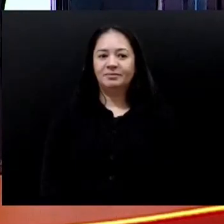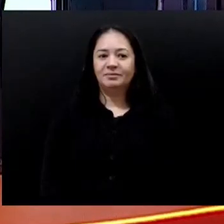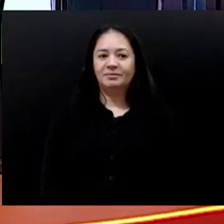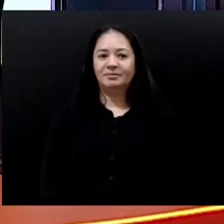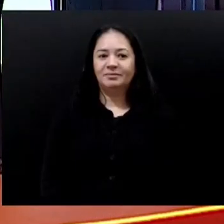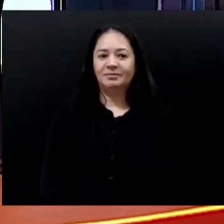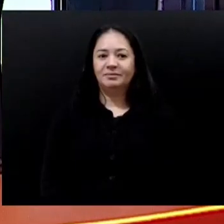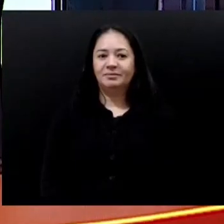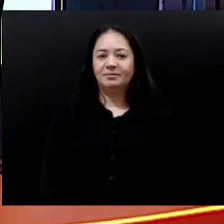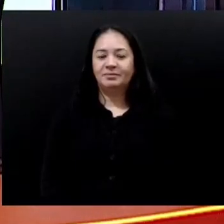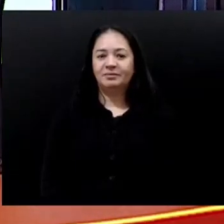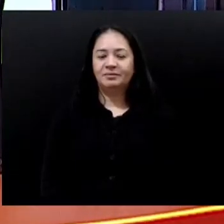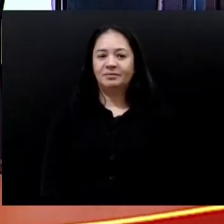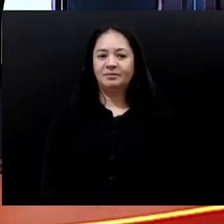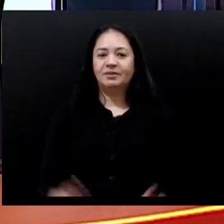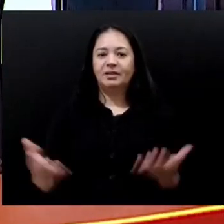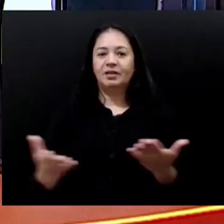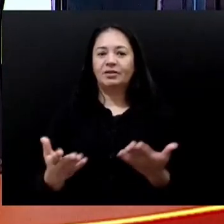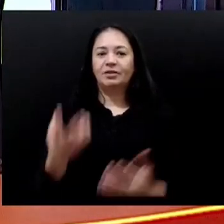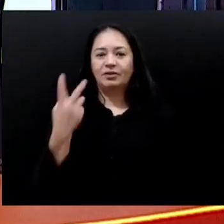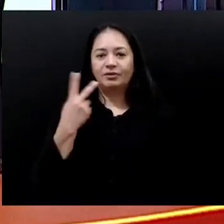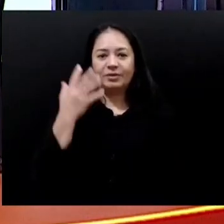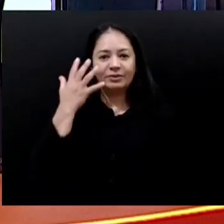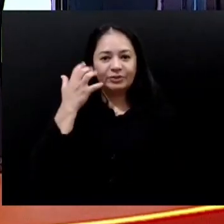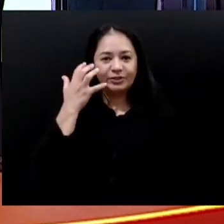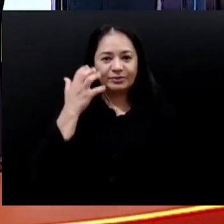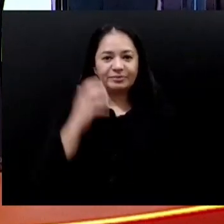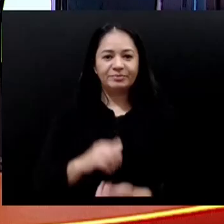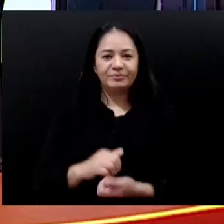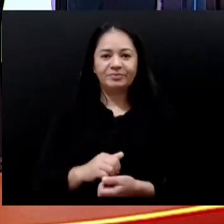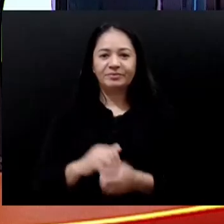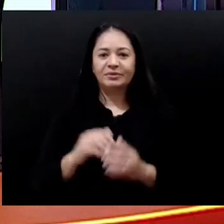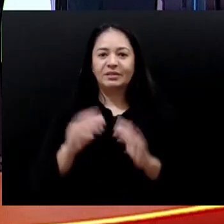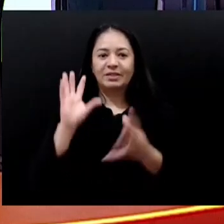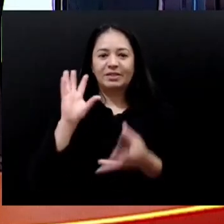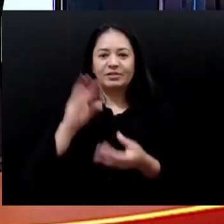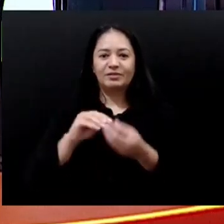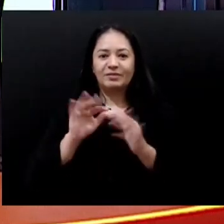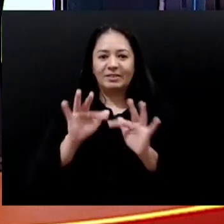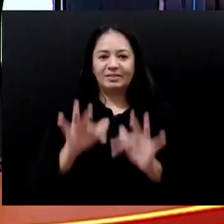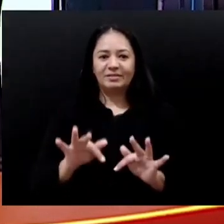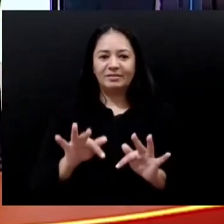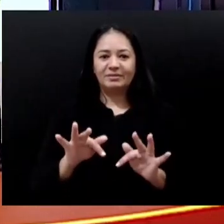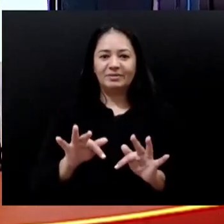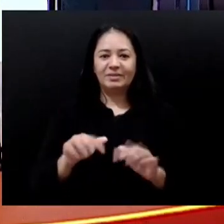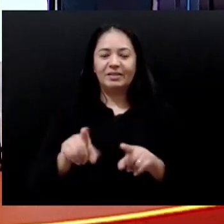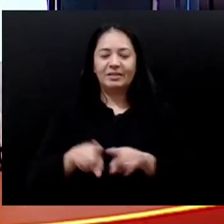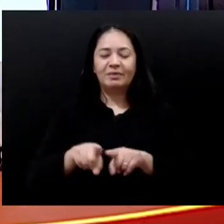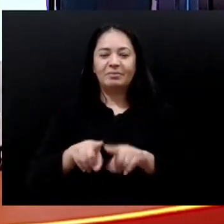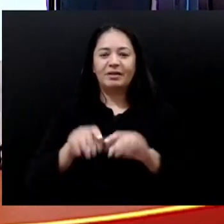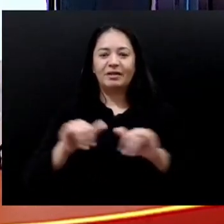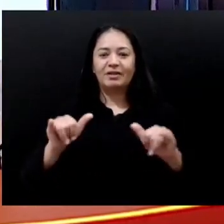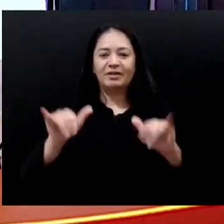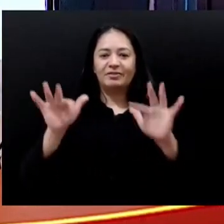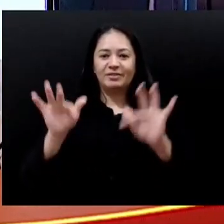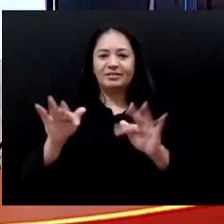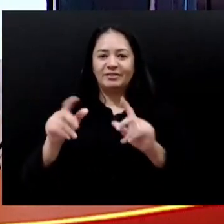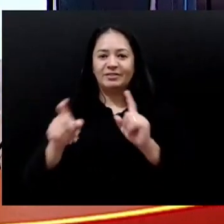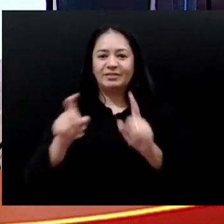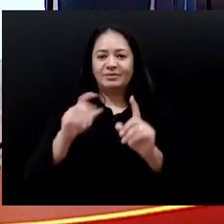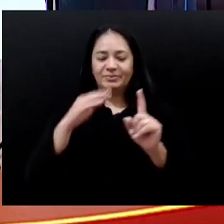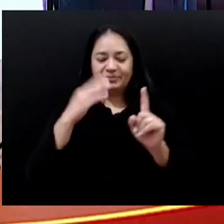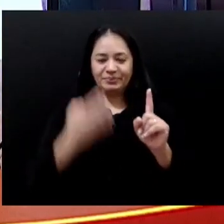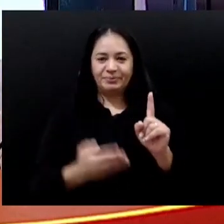Com a palavra, o vereador Igor Diego para suas considerações finais e para declarar encerrada esta reunião solene.